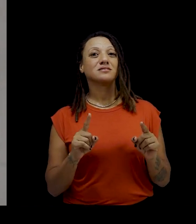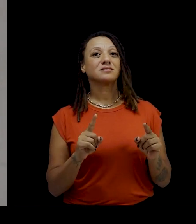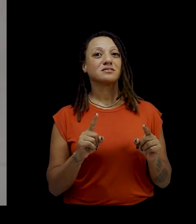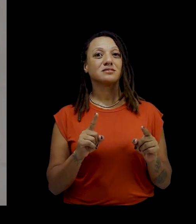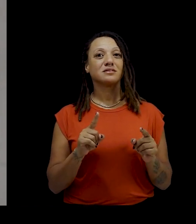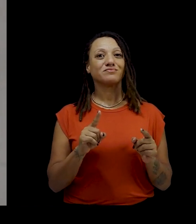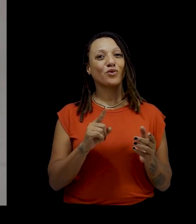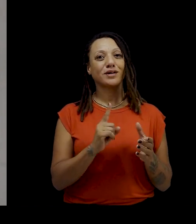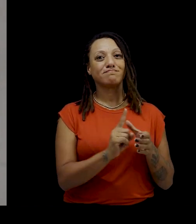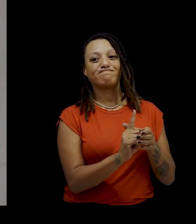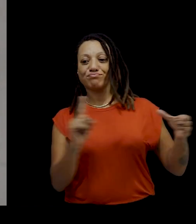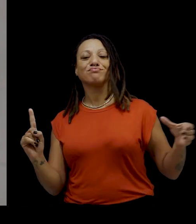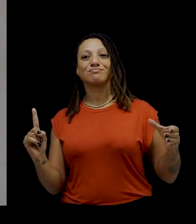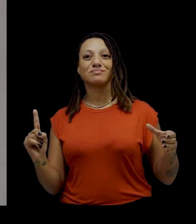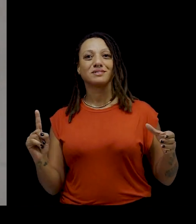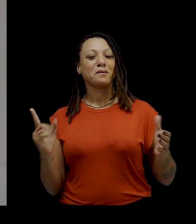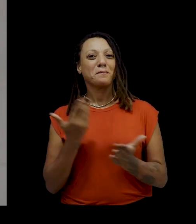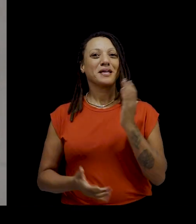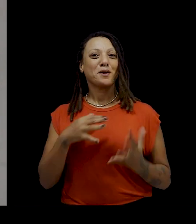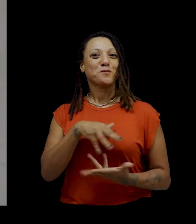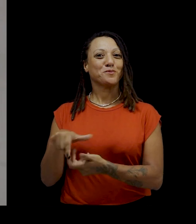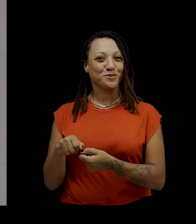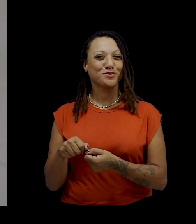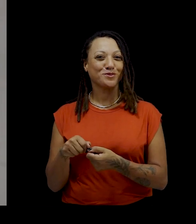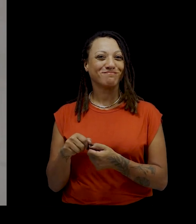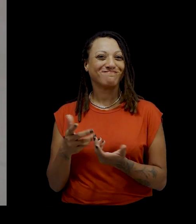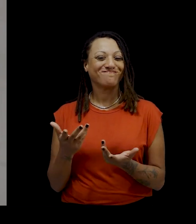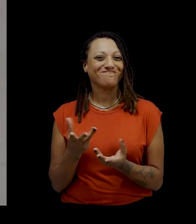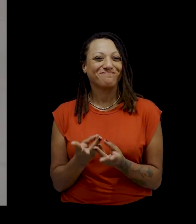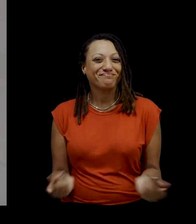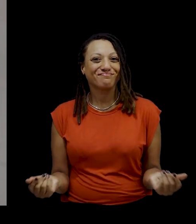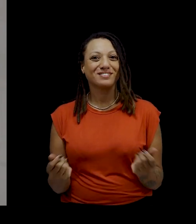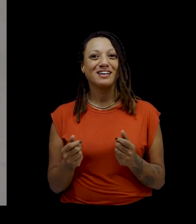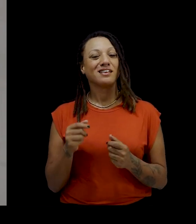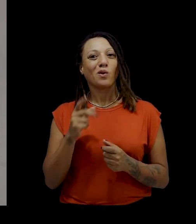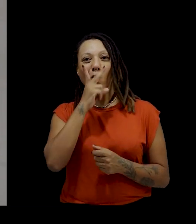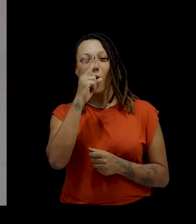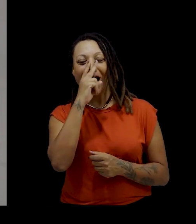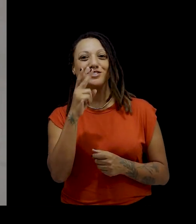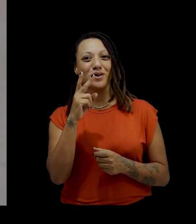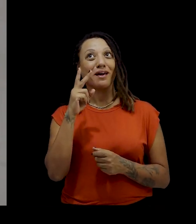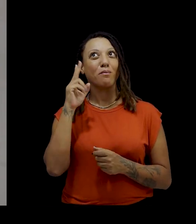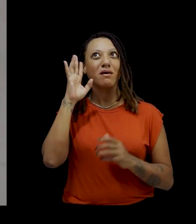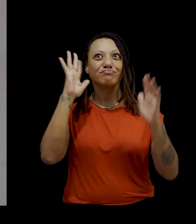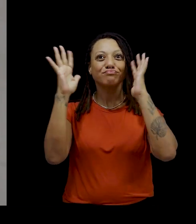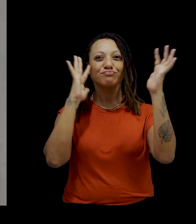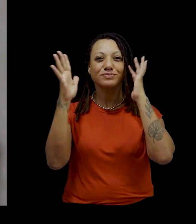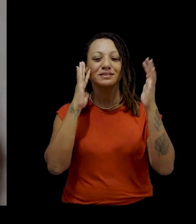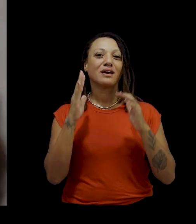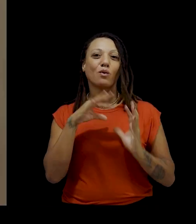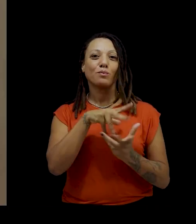eles perdem o mundo inteiro com eles. Então, eu acho que essa viagem assim toda desse mundo de pedras